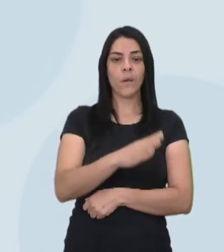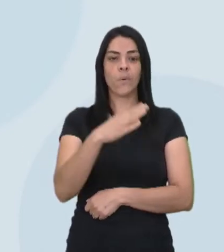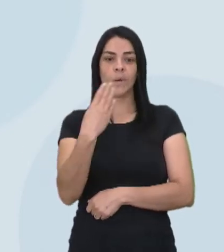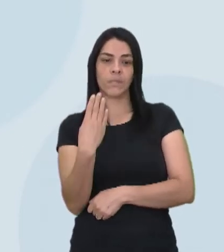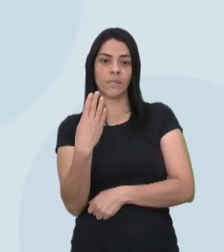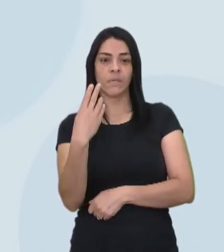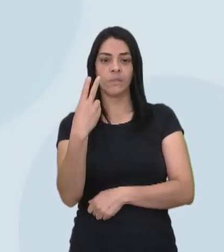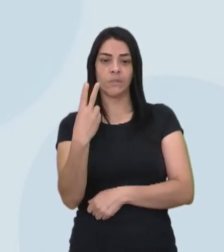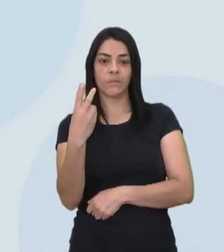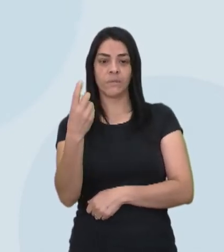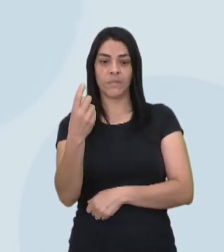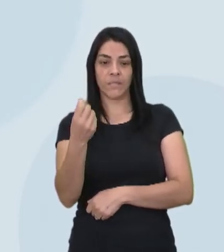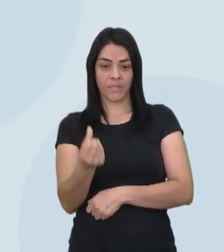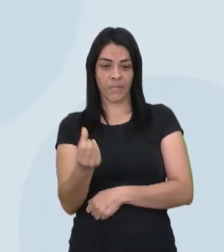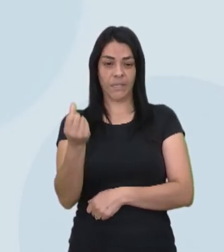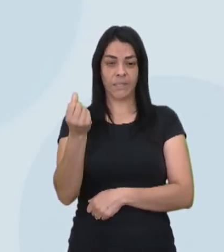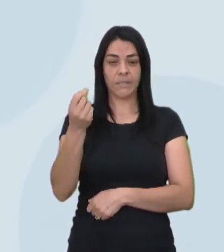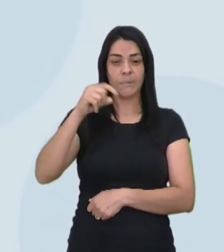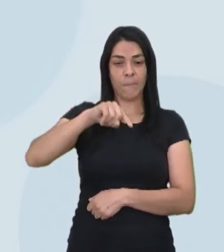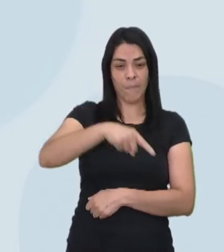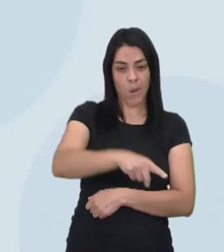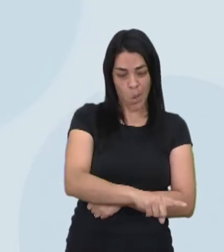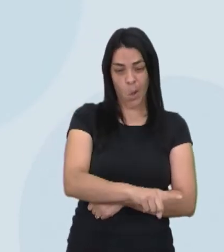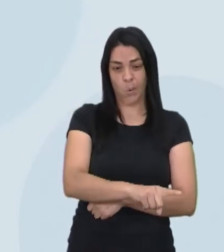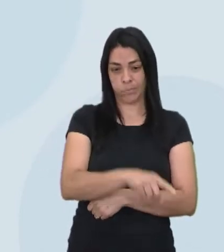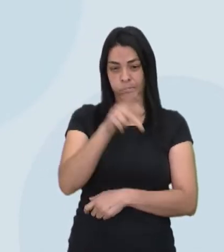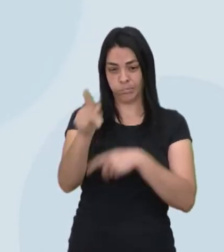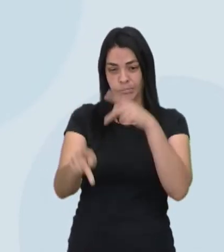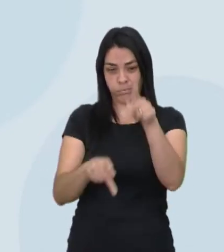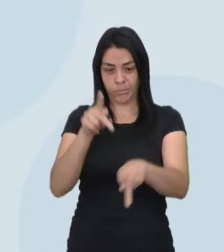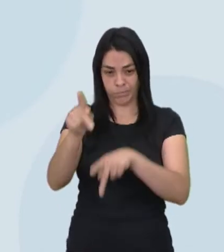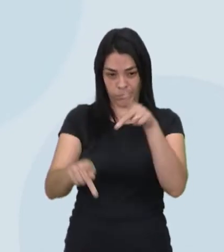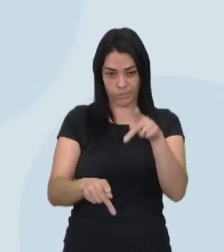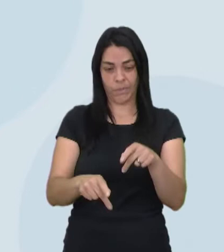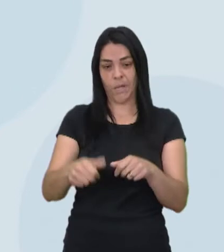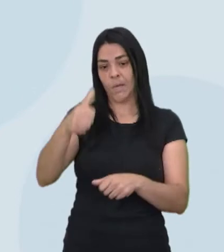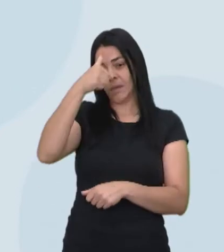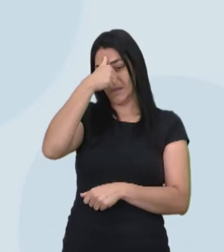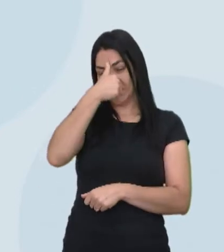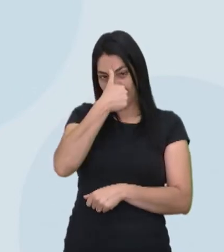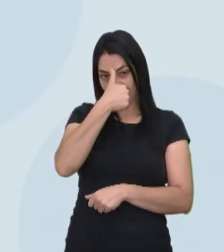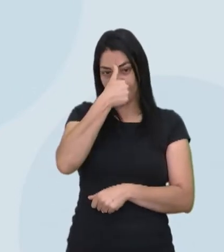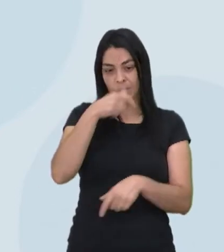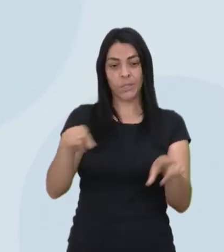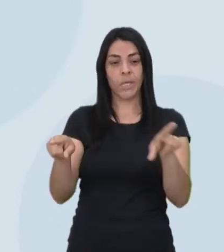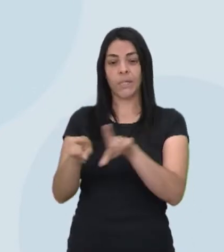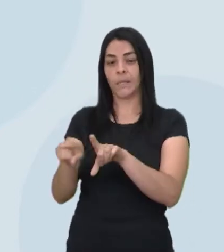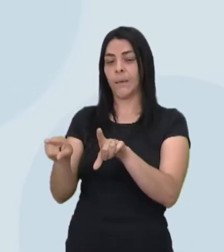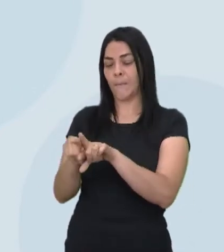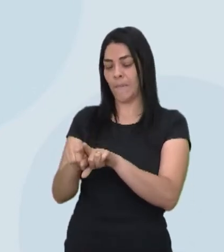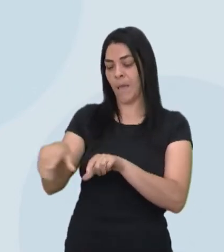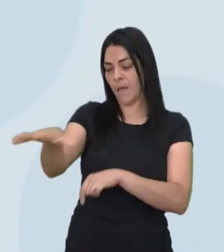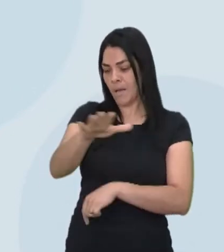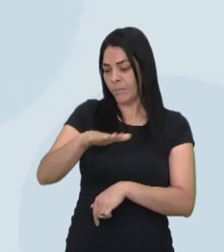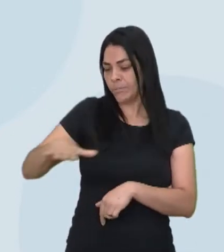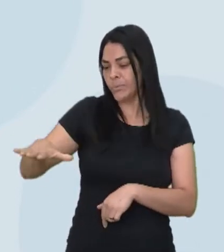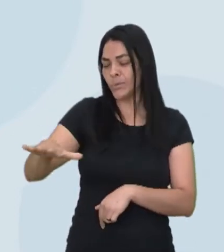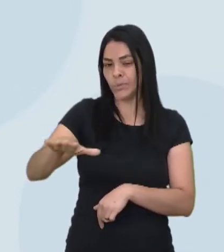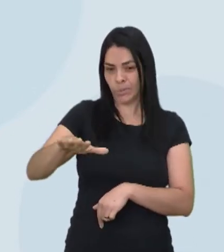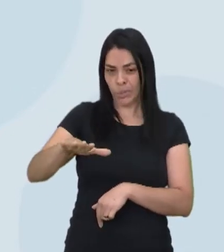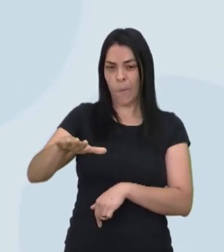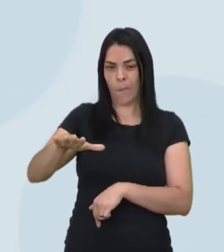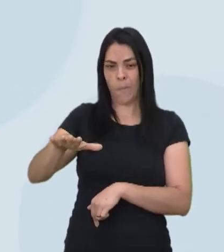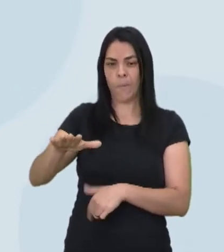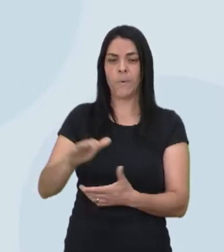426 milhões de habitantes. Já a Índia, que inclusive está na mesma região ali, né? No